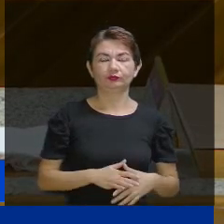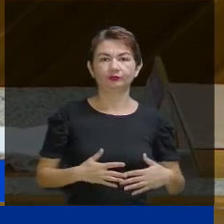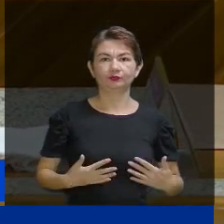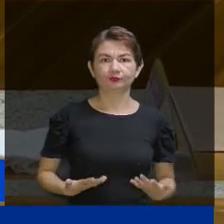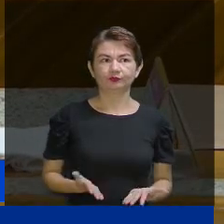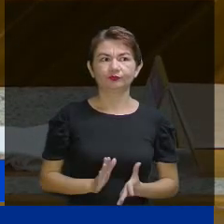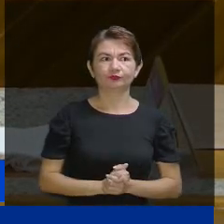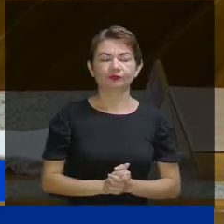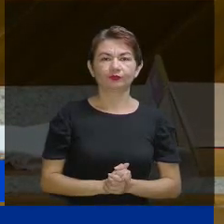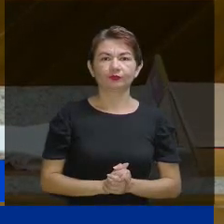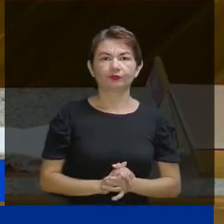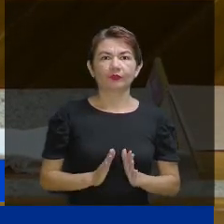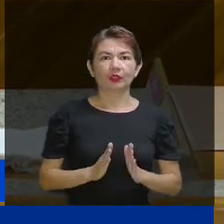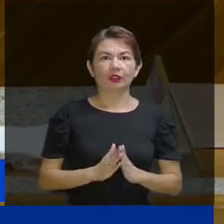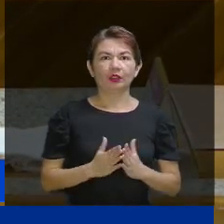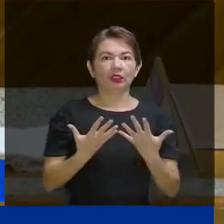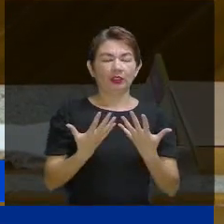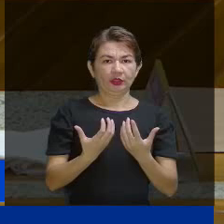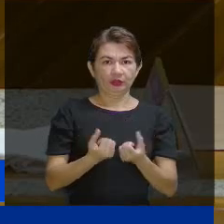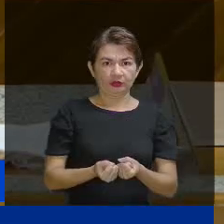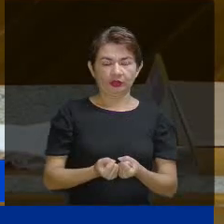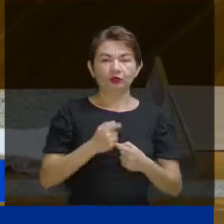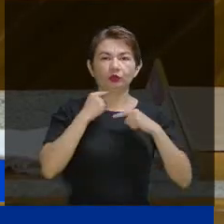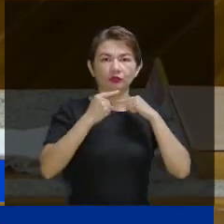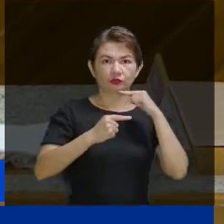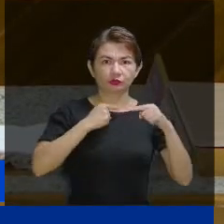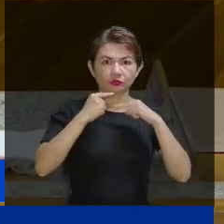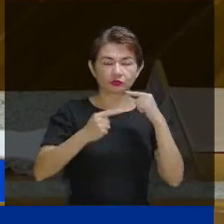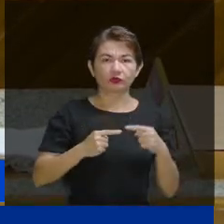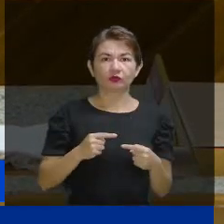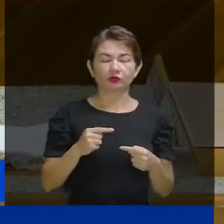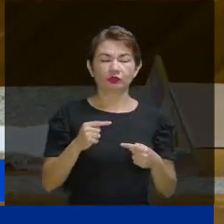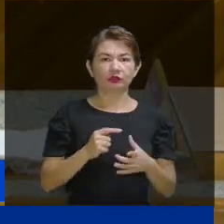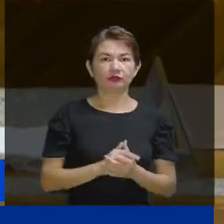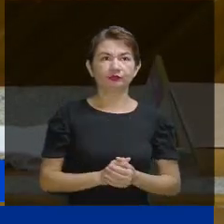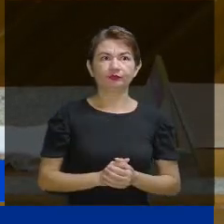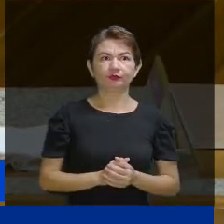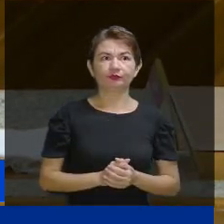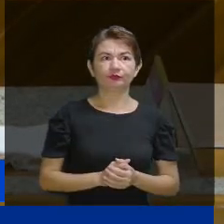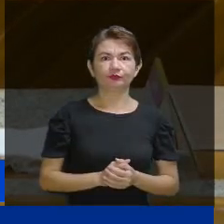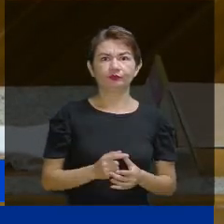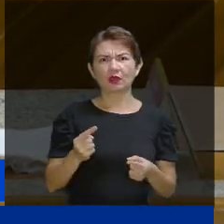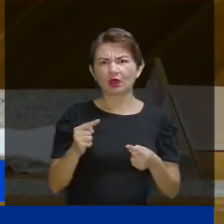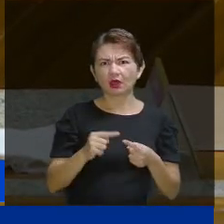Então, acolho a questões de ordem. Há divergência quanto a esses pontos da questão de ordem?